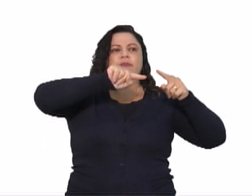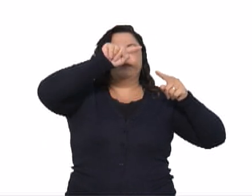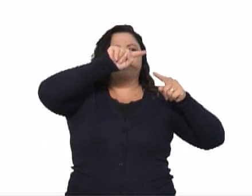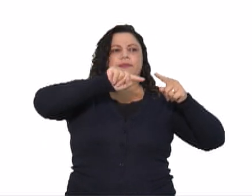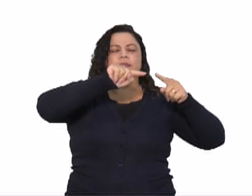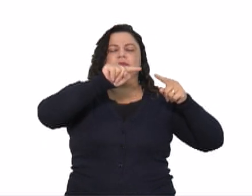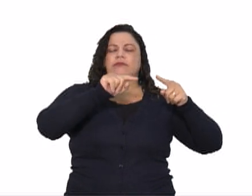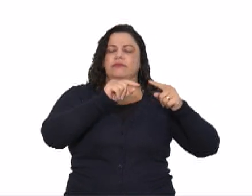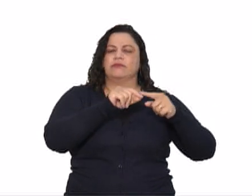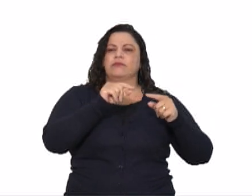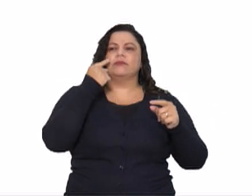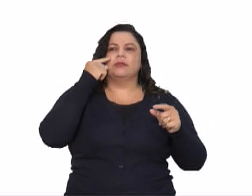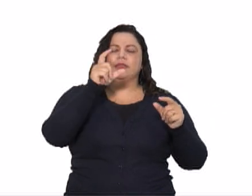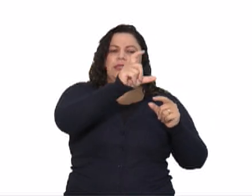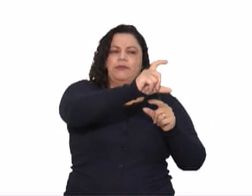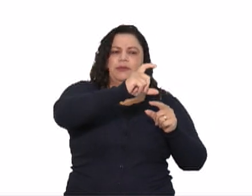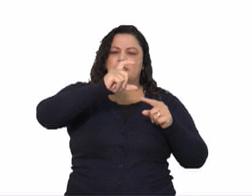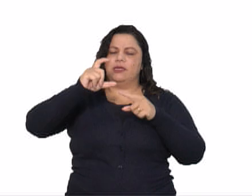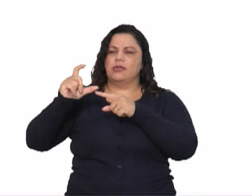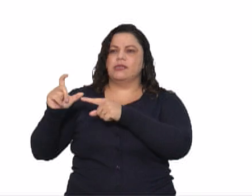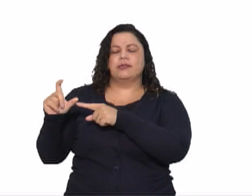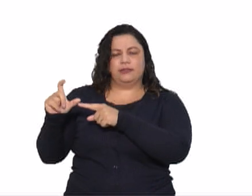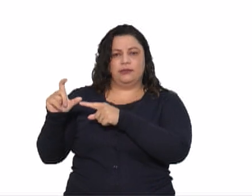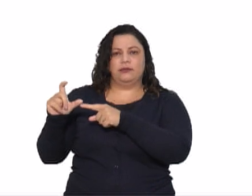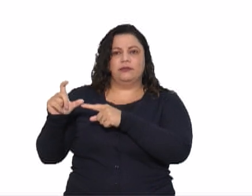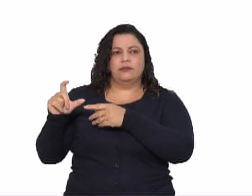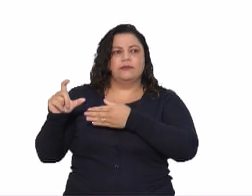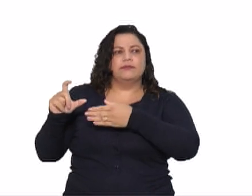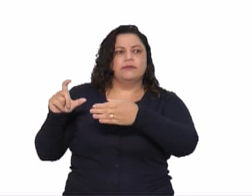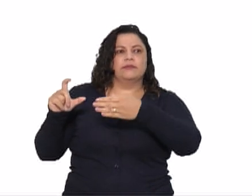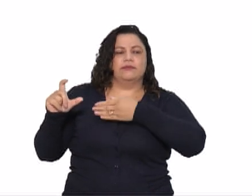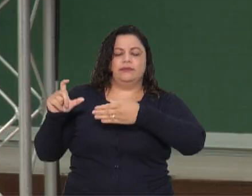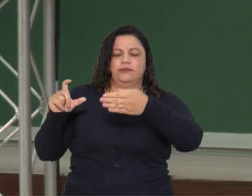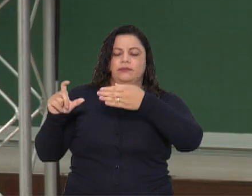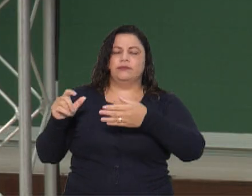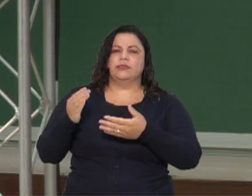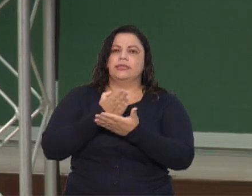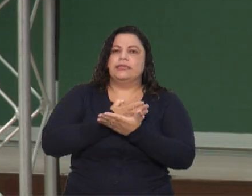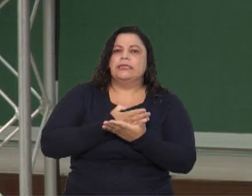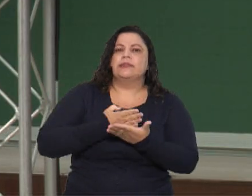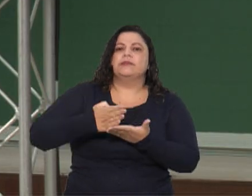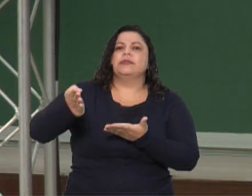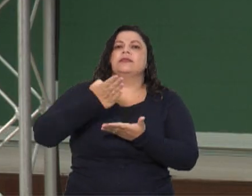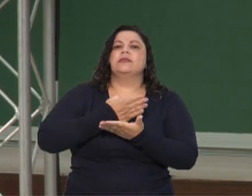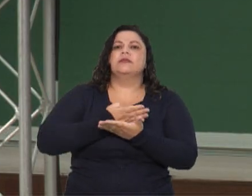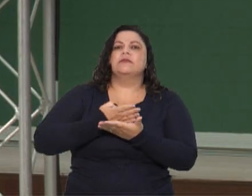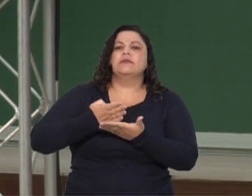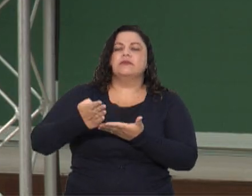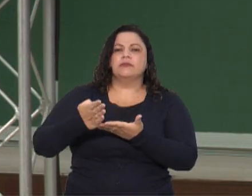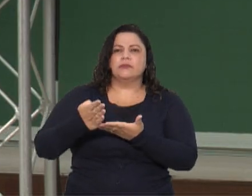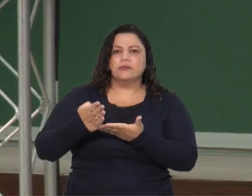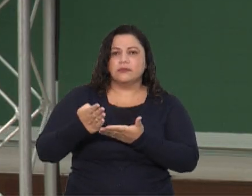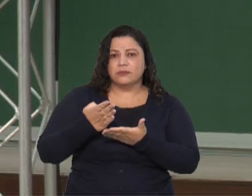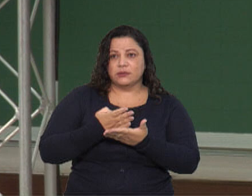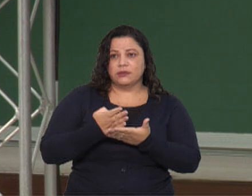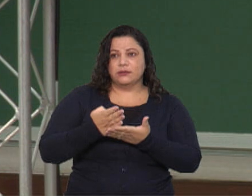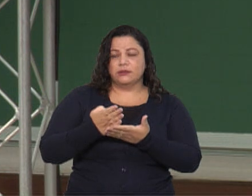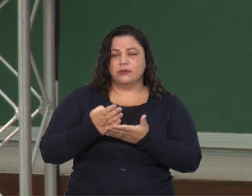Essa clave de sol, como ela inicia aqui, ela coloca que o